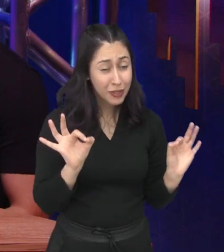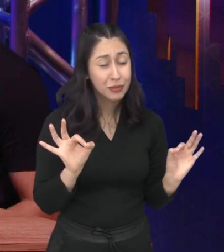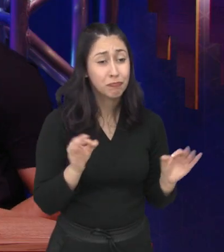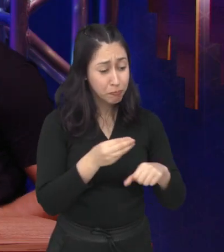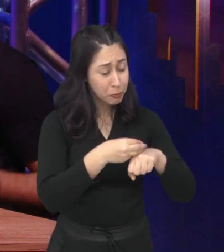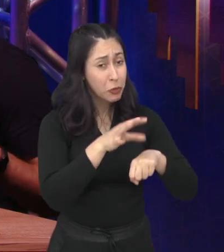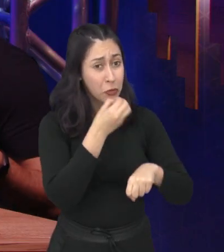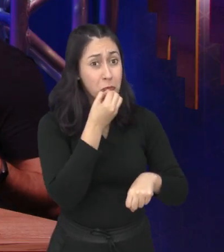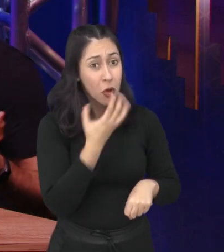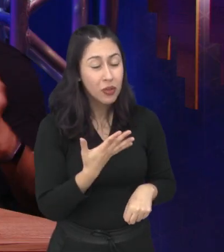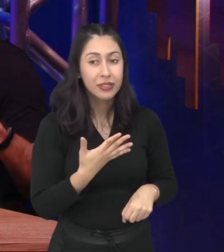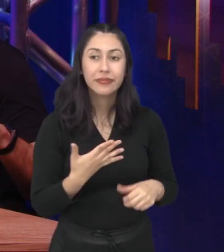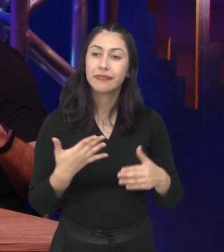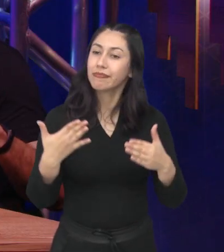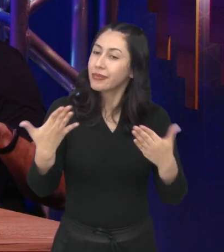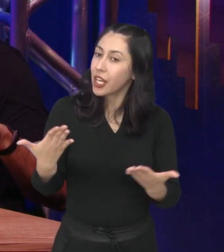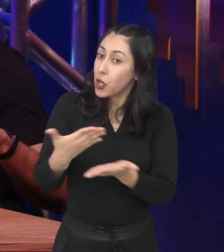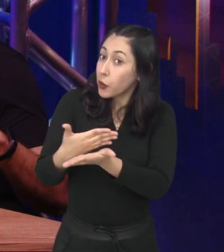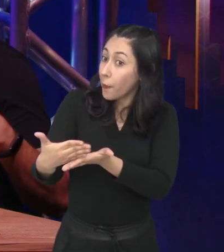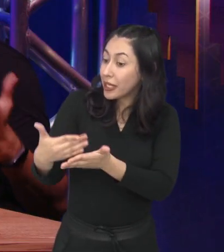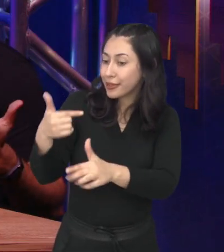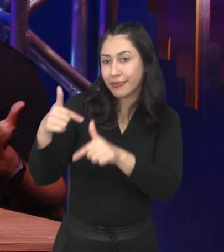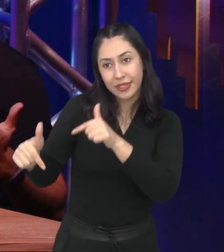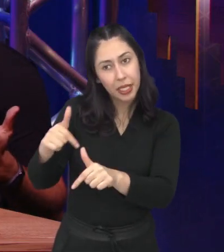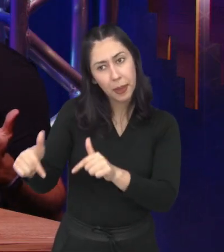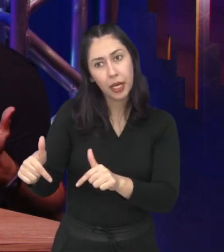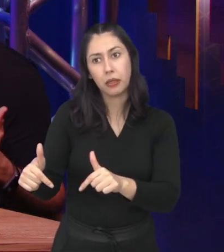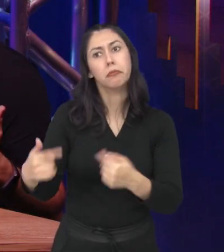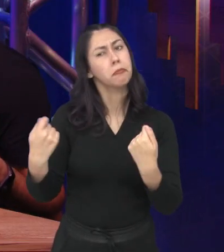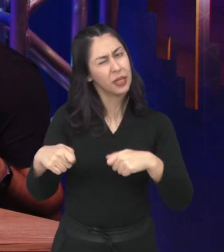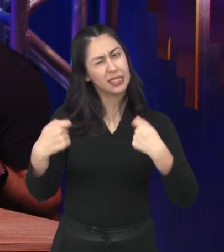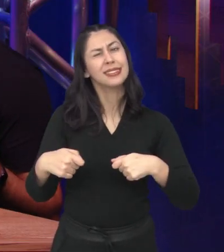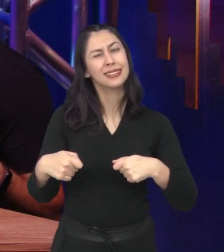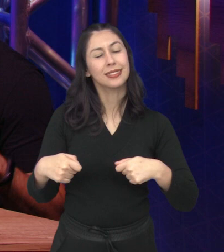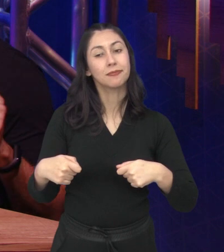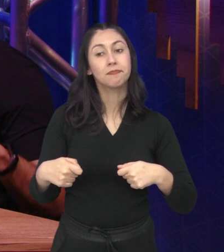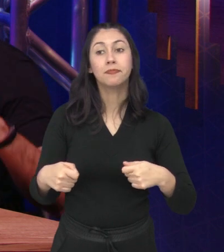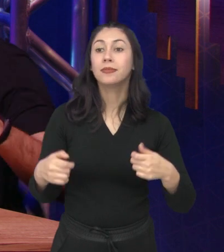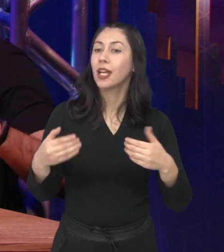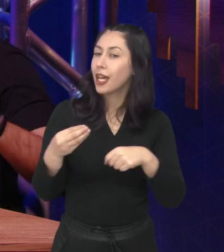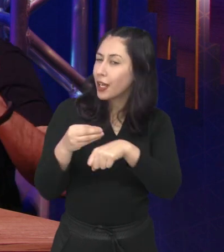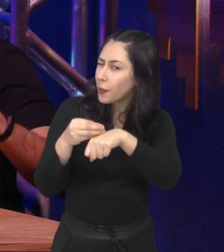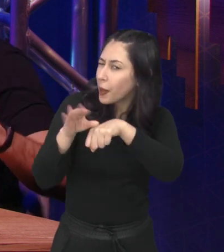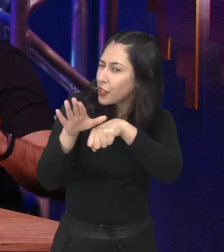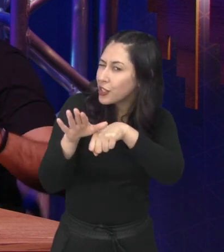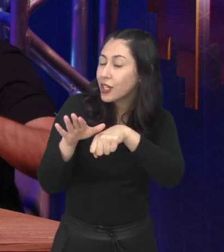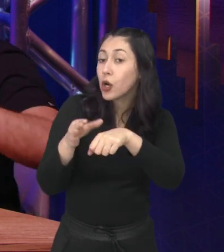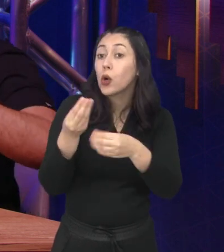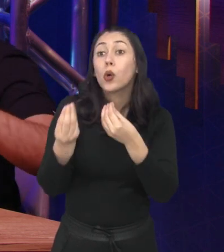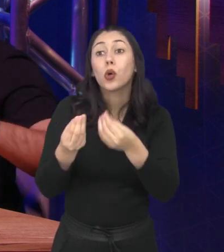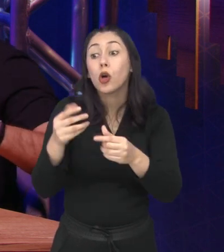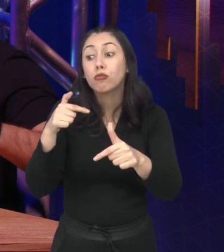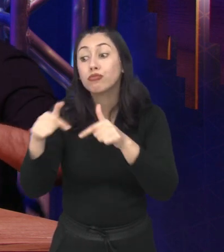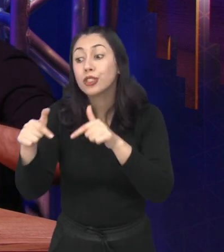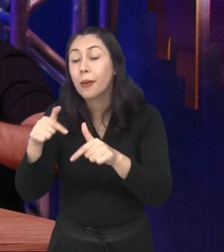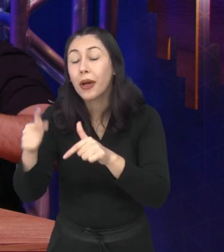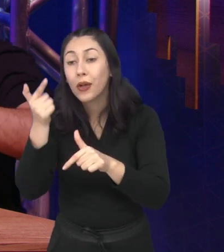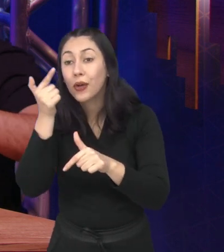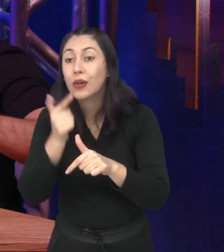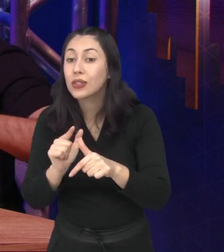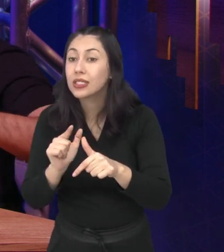Samu. E aí você vai para o mercado de trabalho, você precisa trabalhar. Então, assim, para te ajudar a procurar trabalho, se você